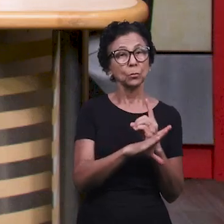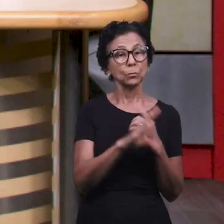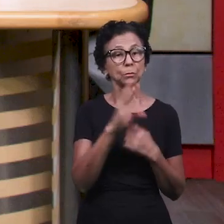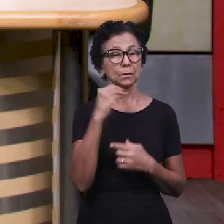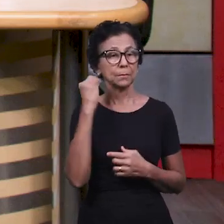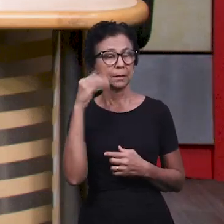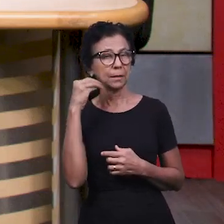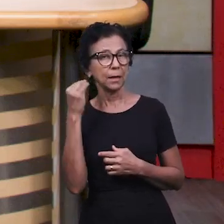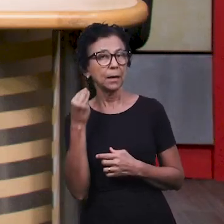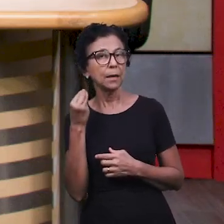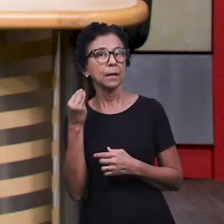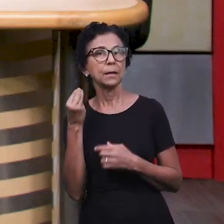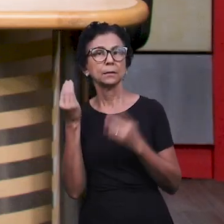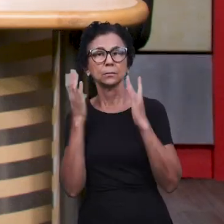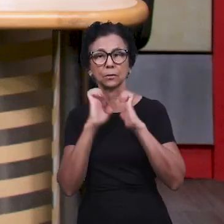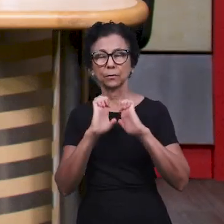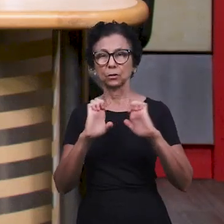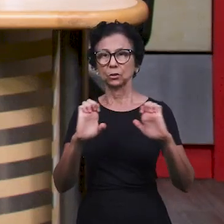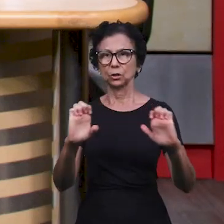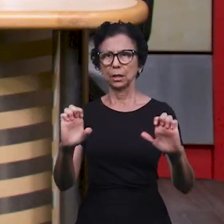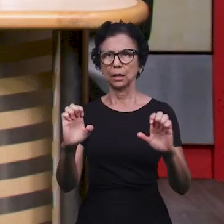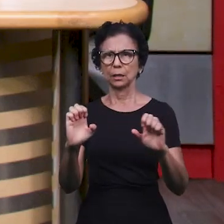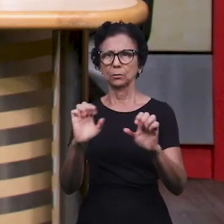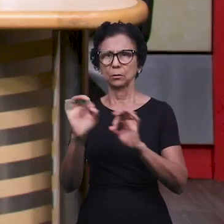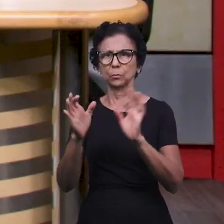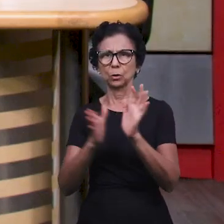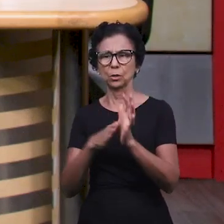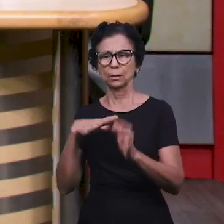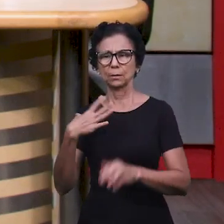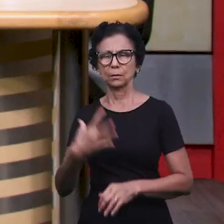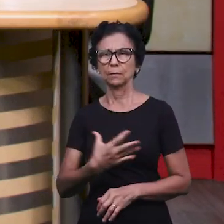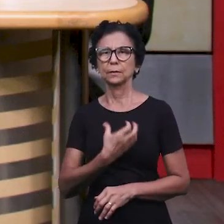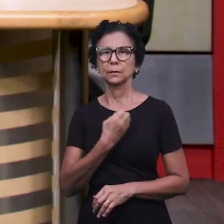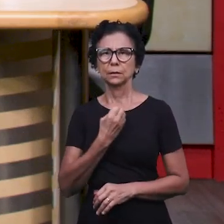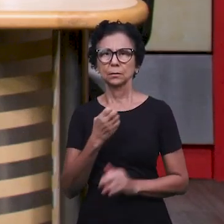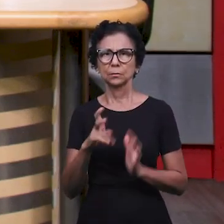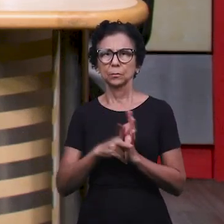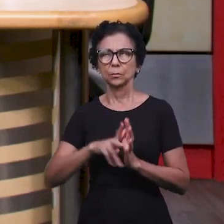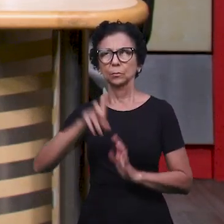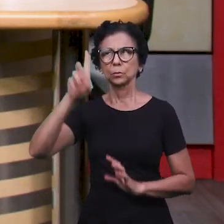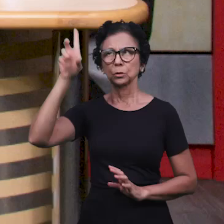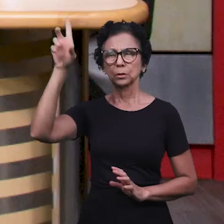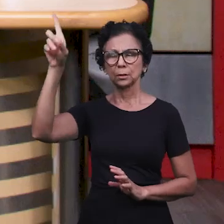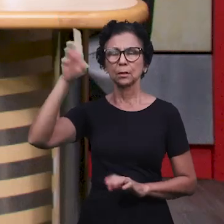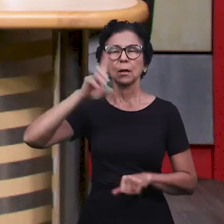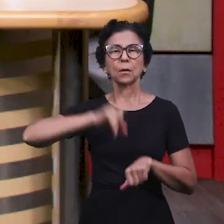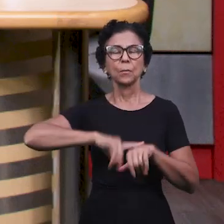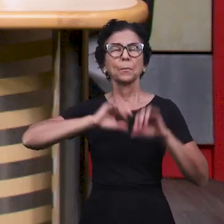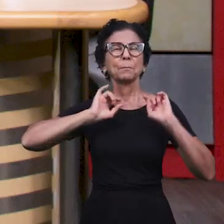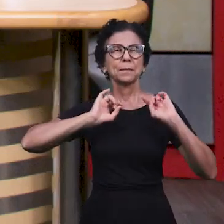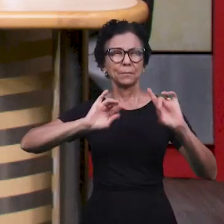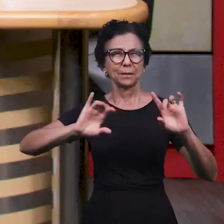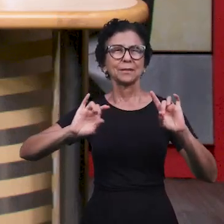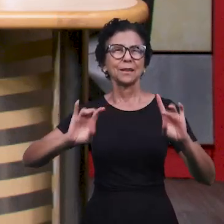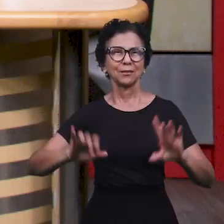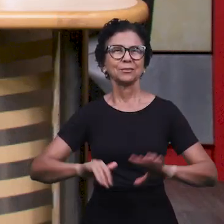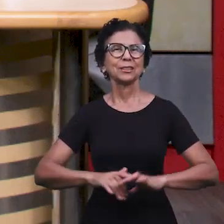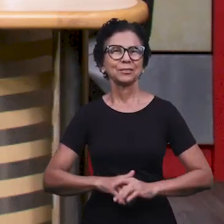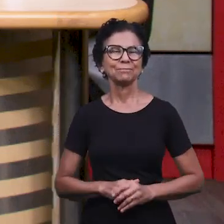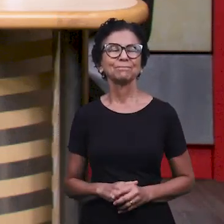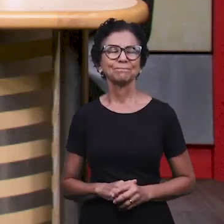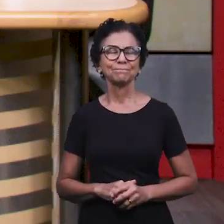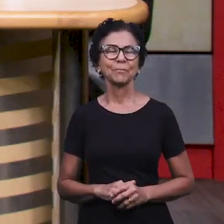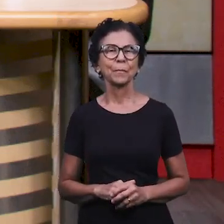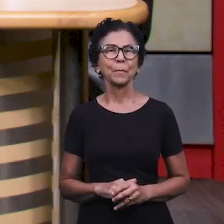da obra, do evangelho, ela é um momento muito especial, né, sempre muito aguardado, sempre muito especial. Então,